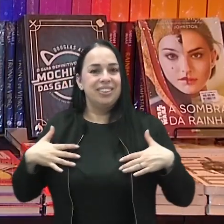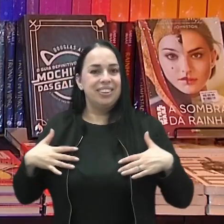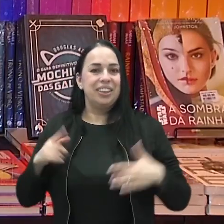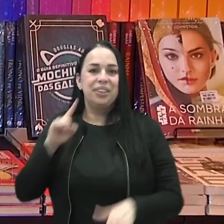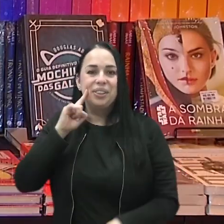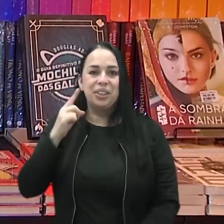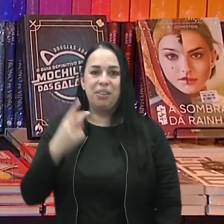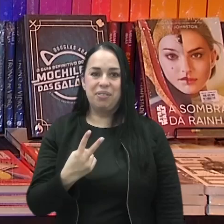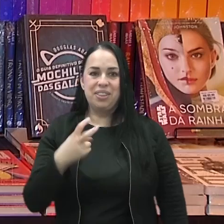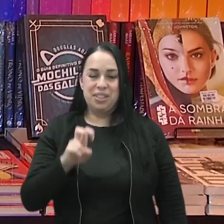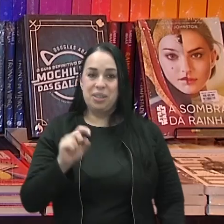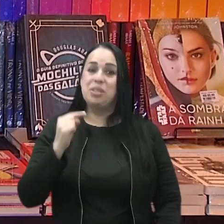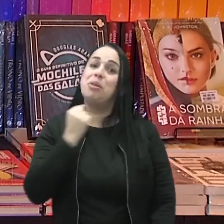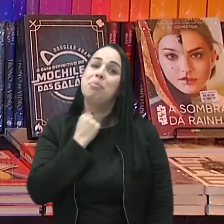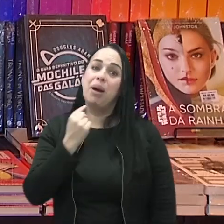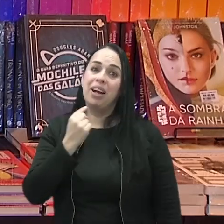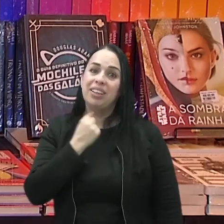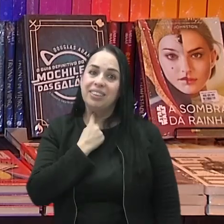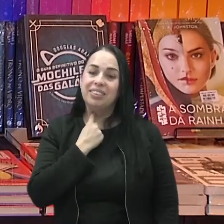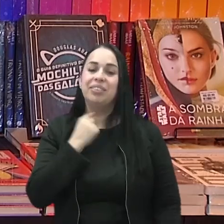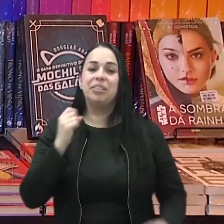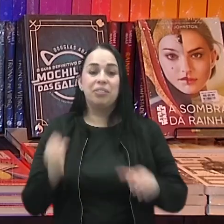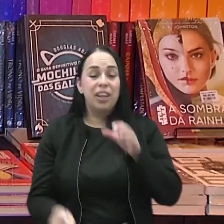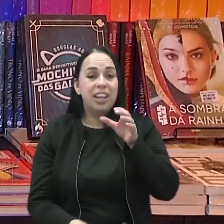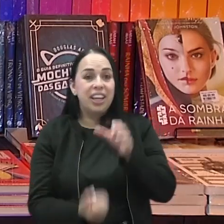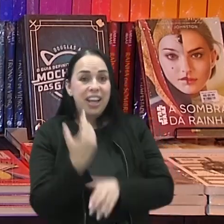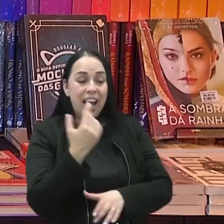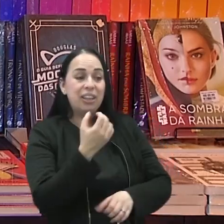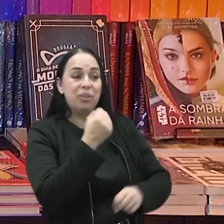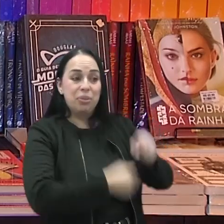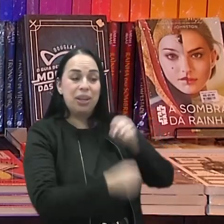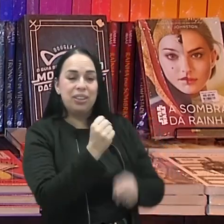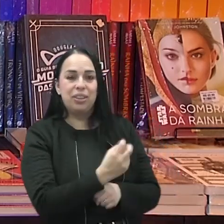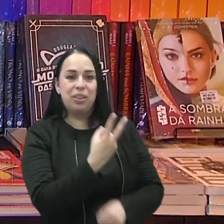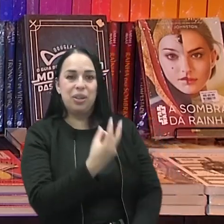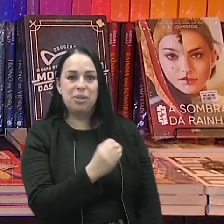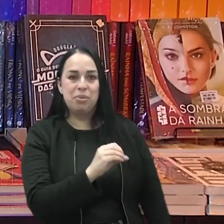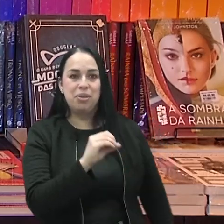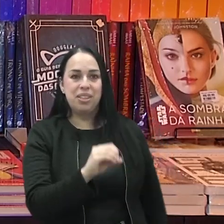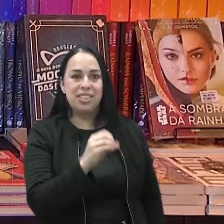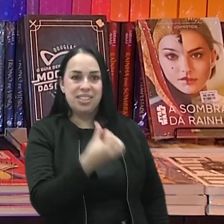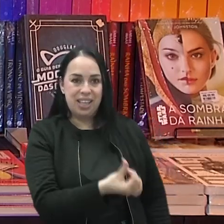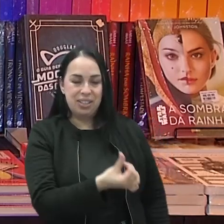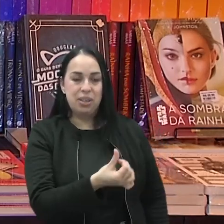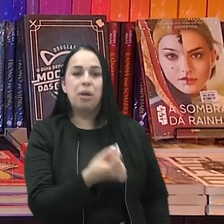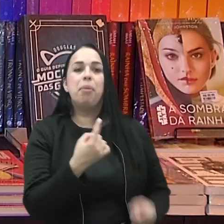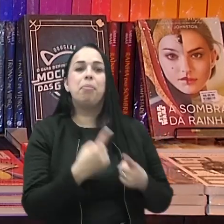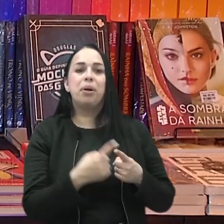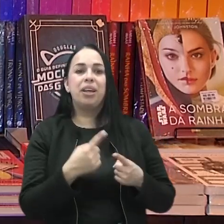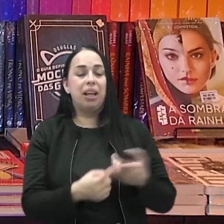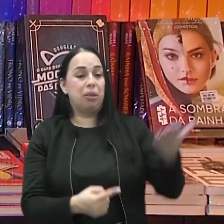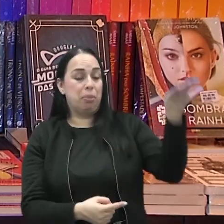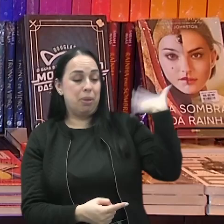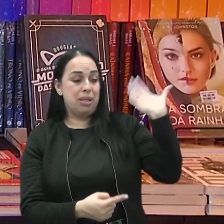é comemorado em 25 de maio. A data foi criada em 2006, já que neste dia, em